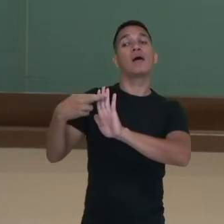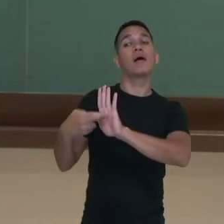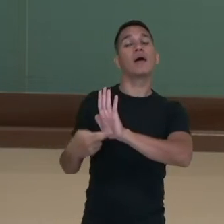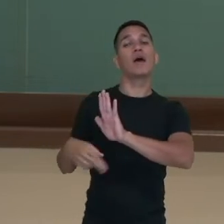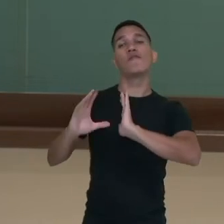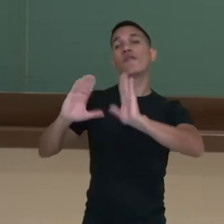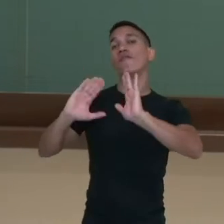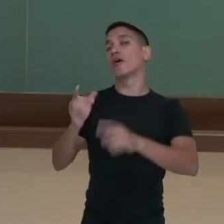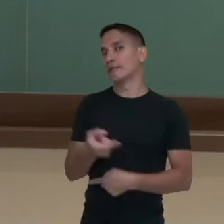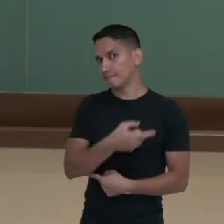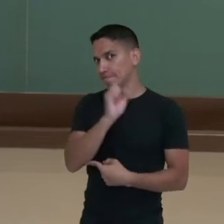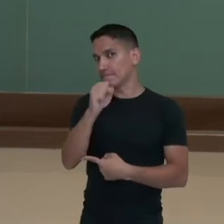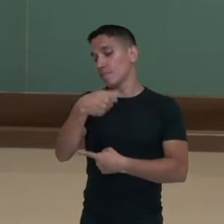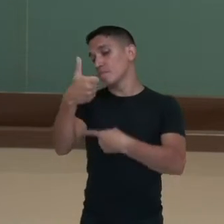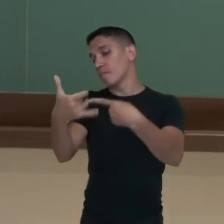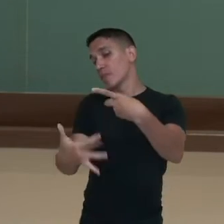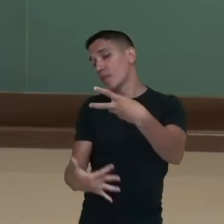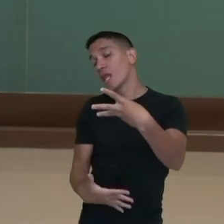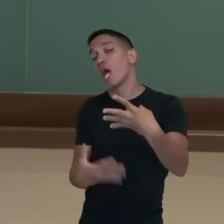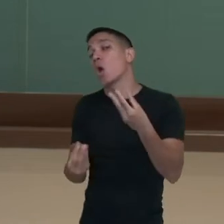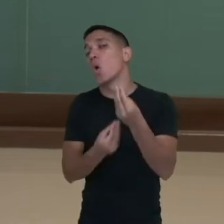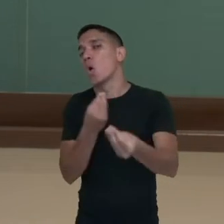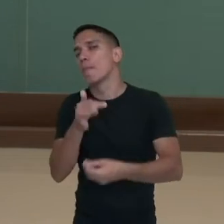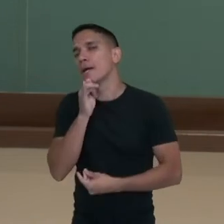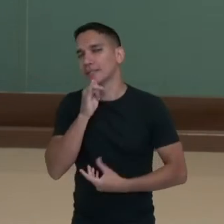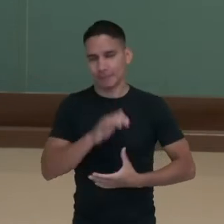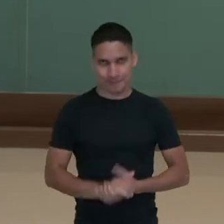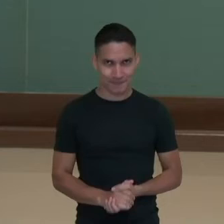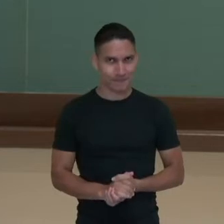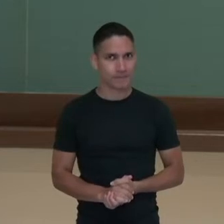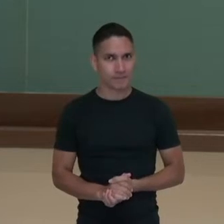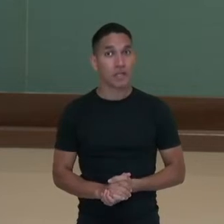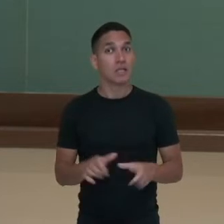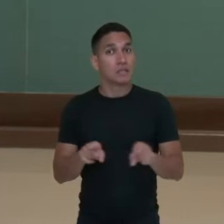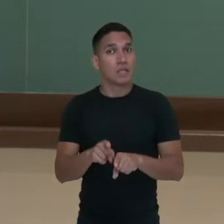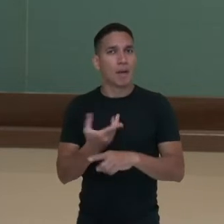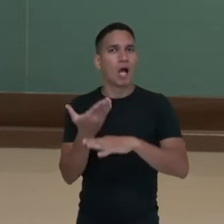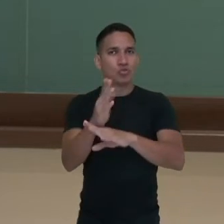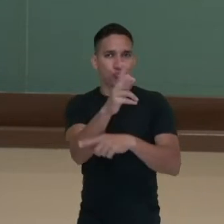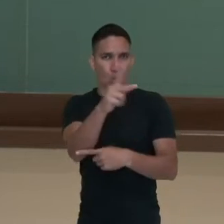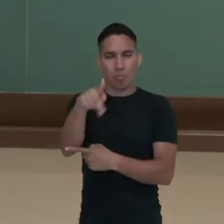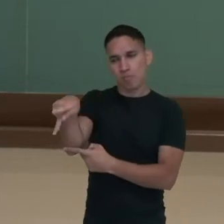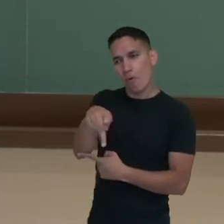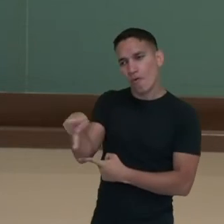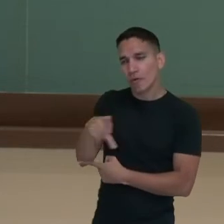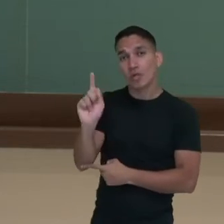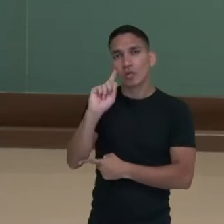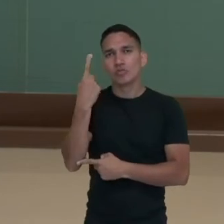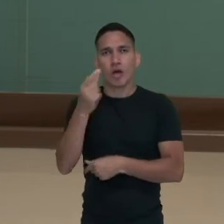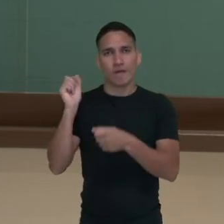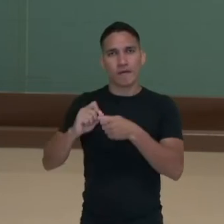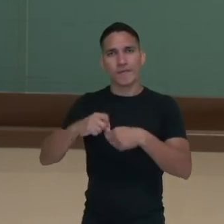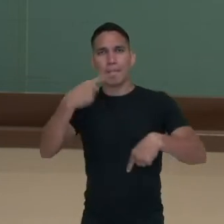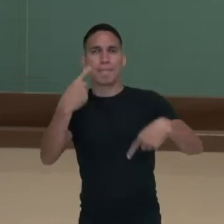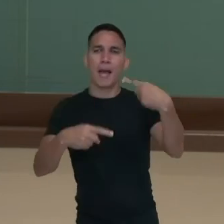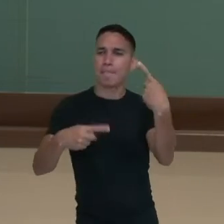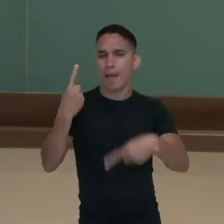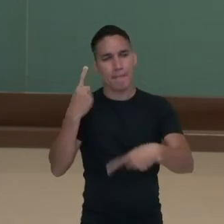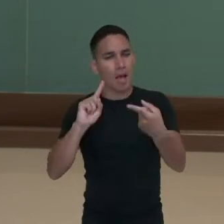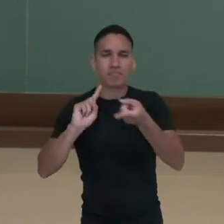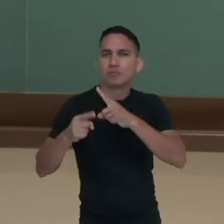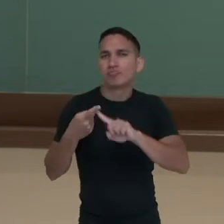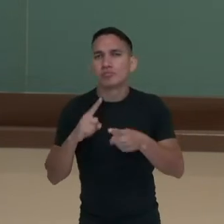voleibol? E cite exemplos, né, aí no seu caderno. E com o auxílio do seu professor, vamos realizar um debate sobre